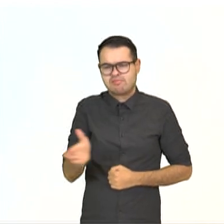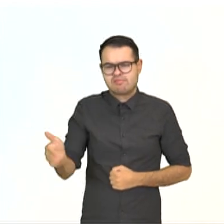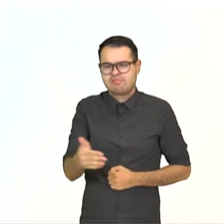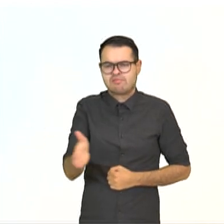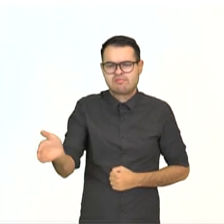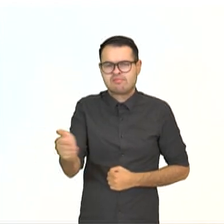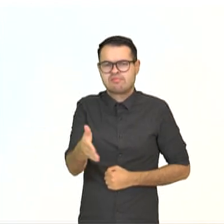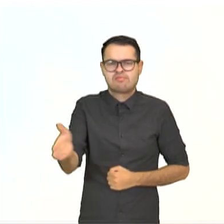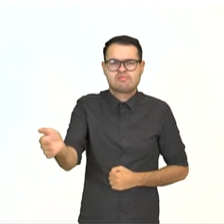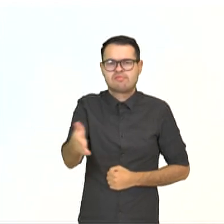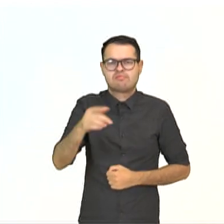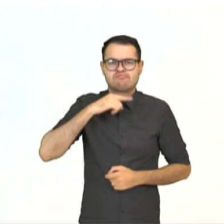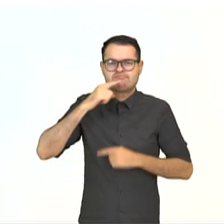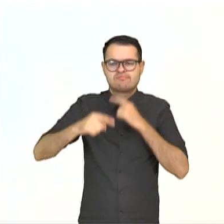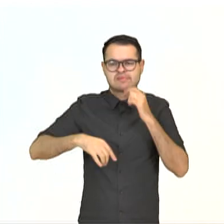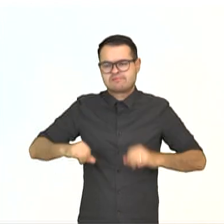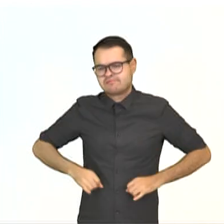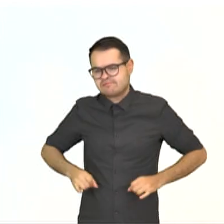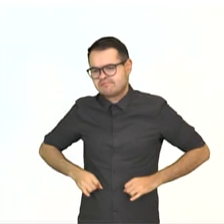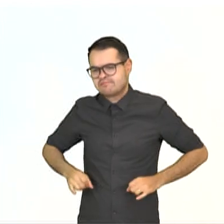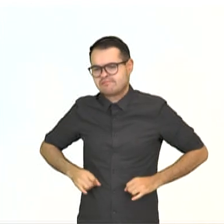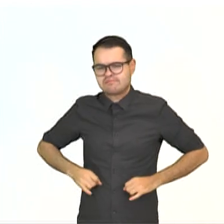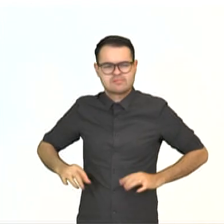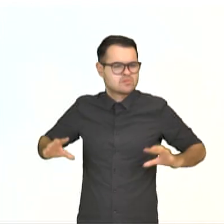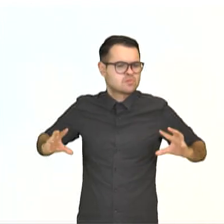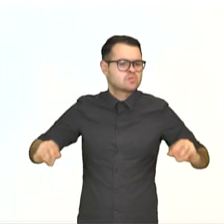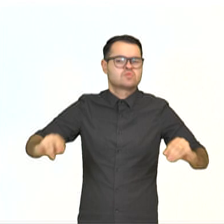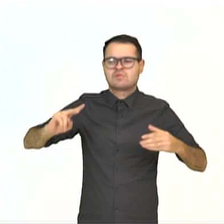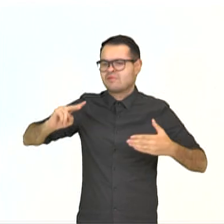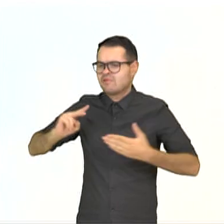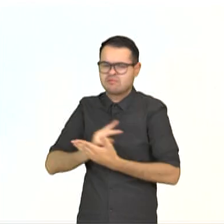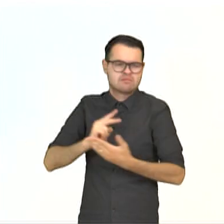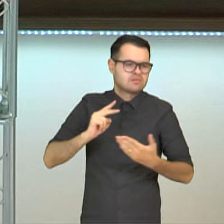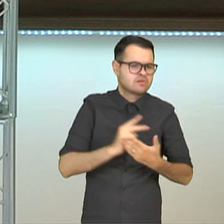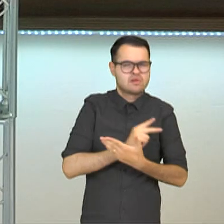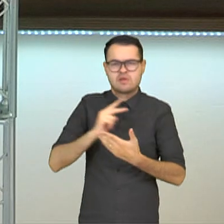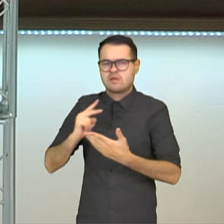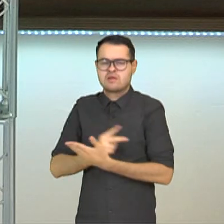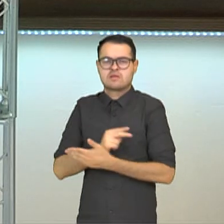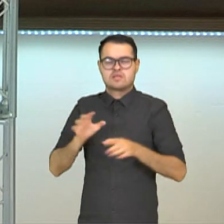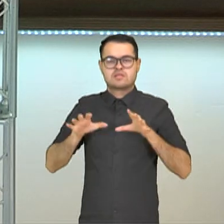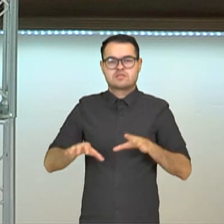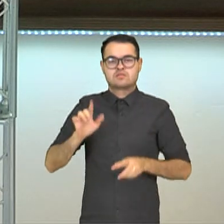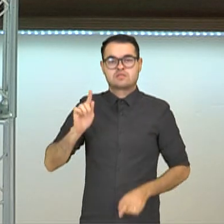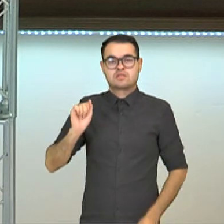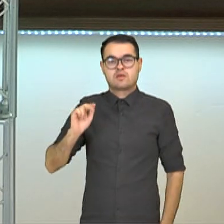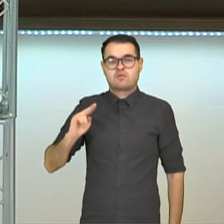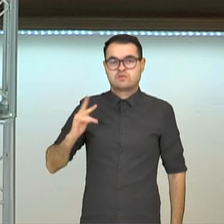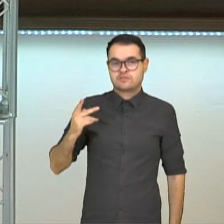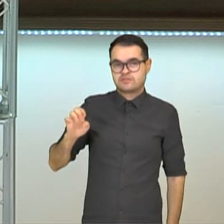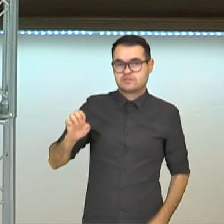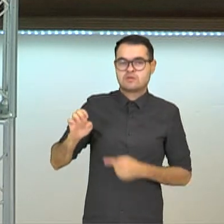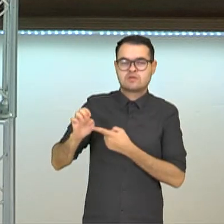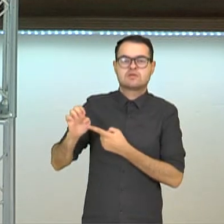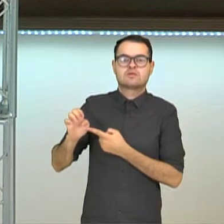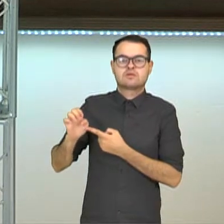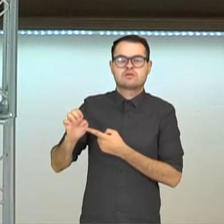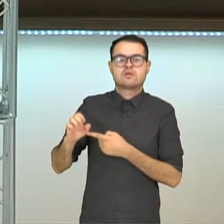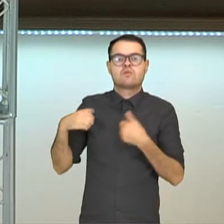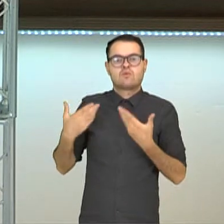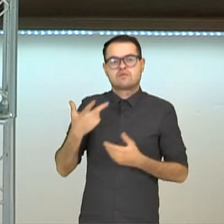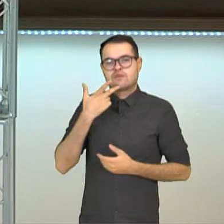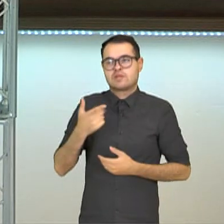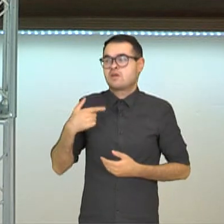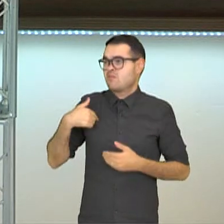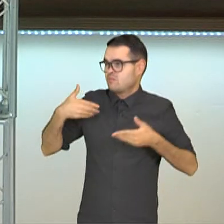vai cambaleando, que ela vai sofrendo, tudo dá errado para ela. Esse que seria o ghost. Então, quando ele diz, quando